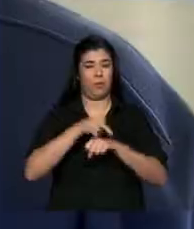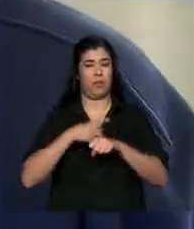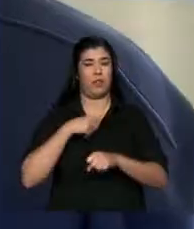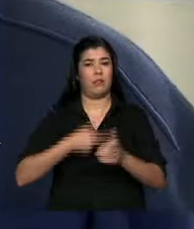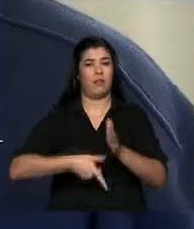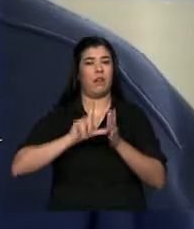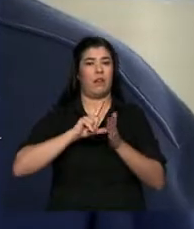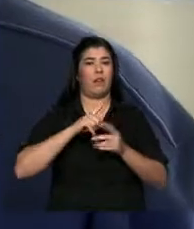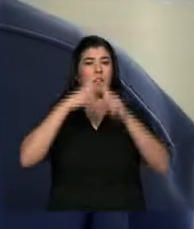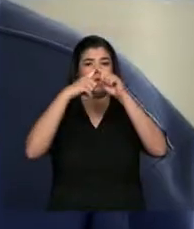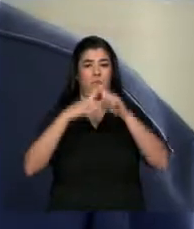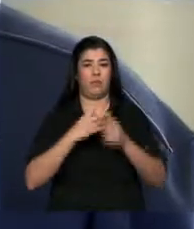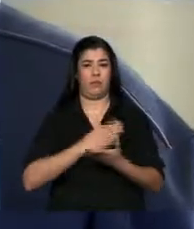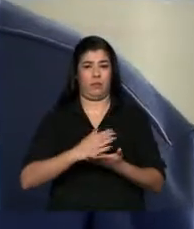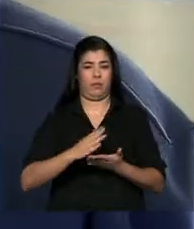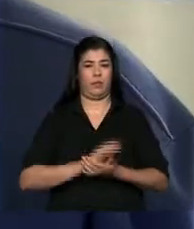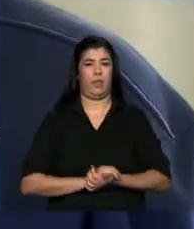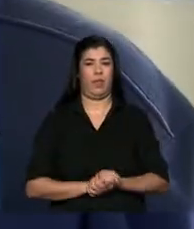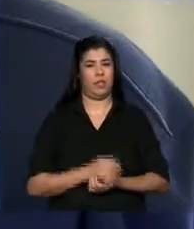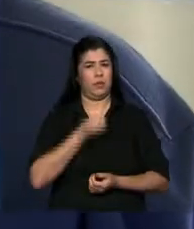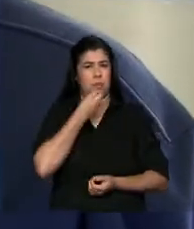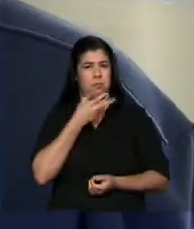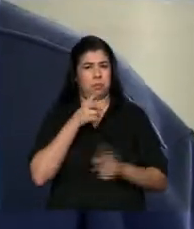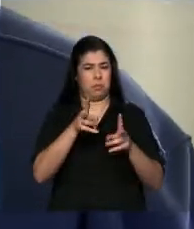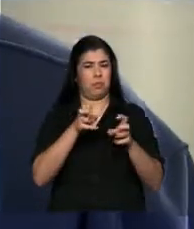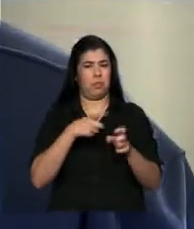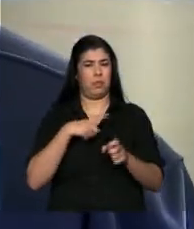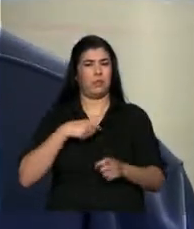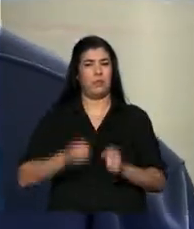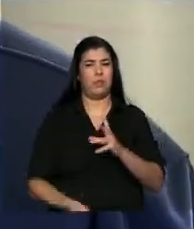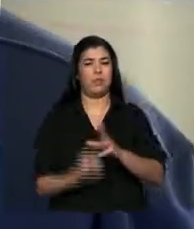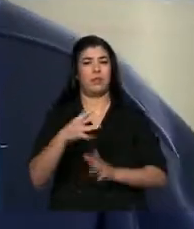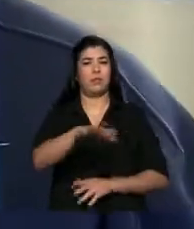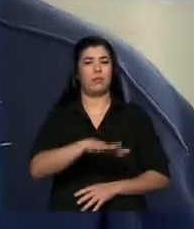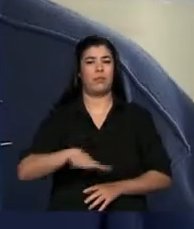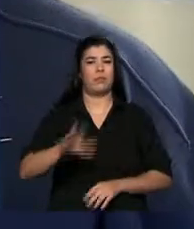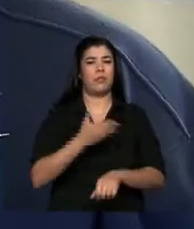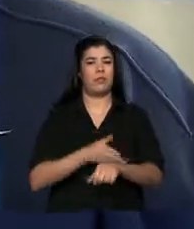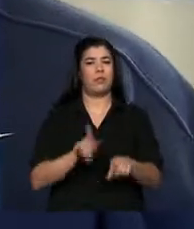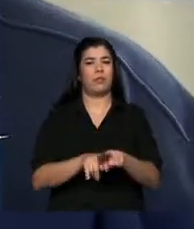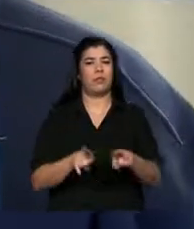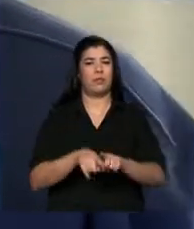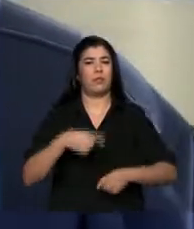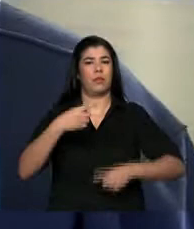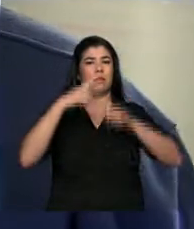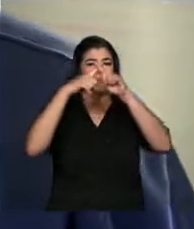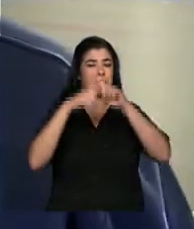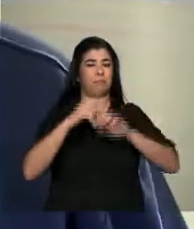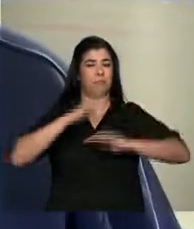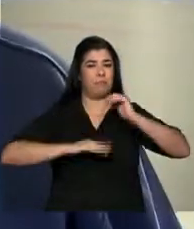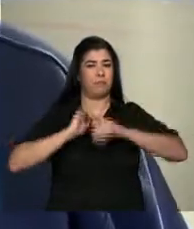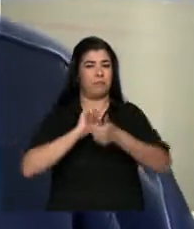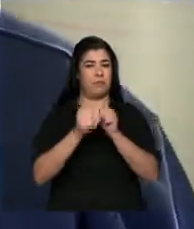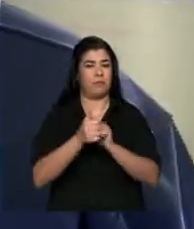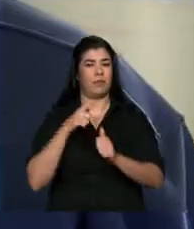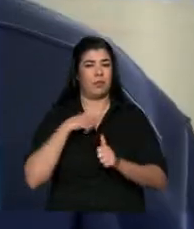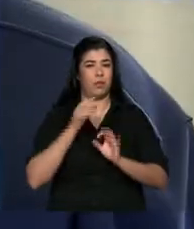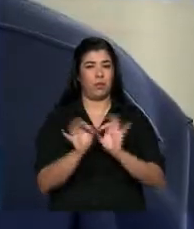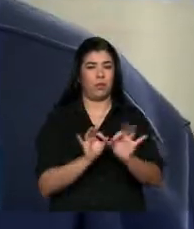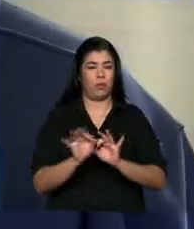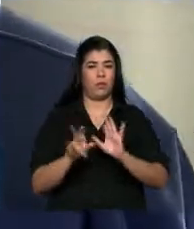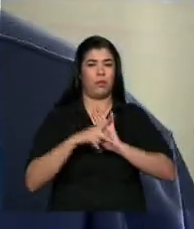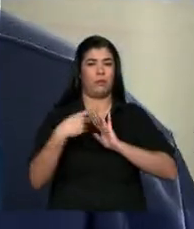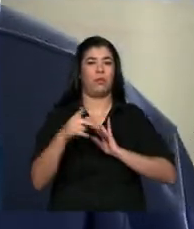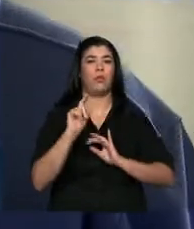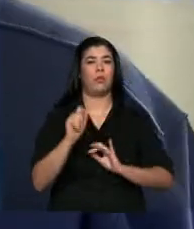competições. A gente vê com bons olhos, né? Criação de mais espaço para treinamento e para a realização de competições. Aqui a gente está aliando